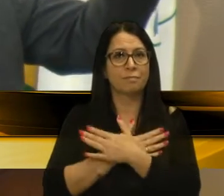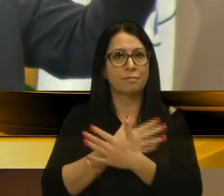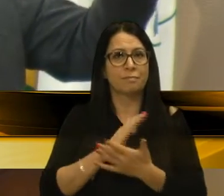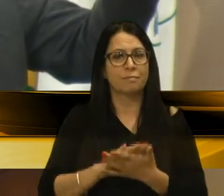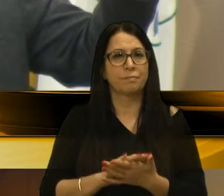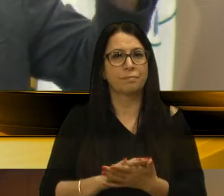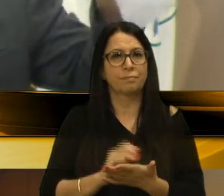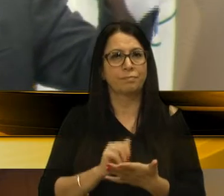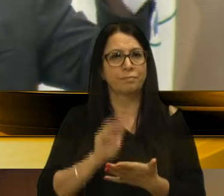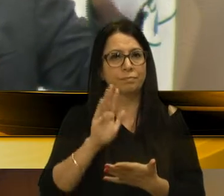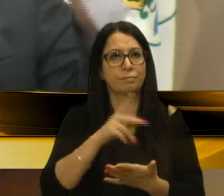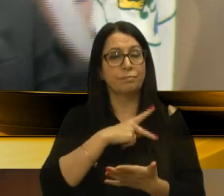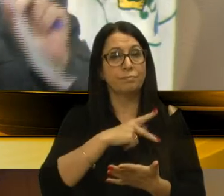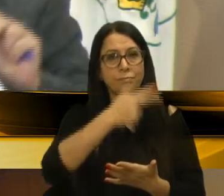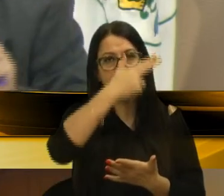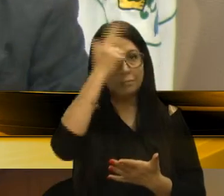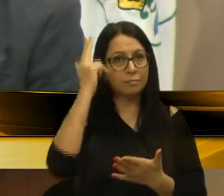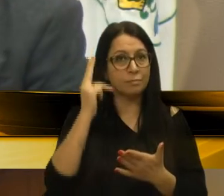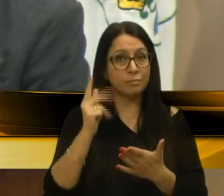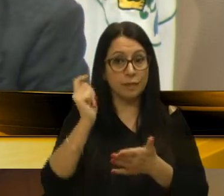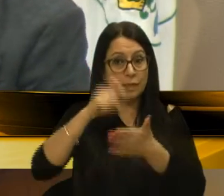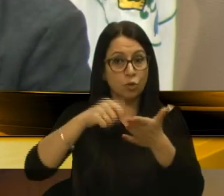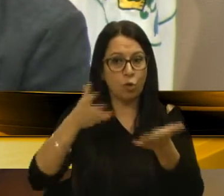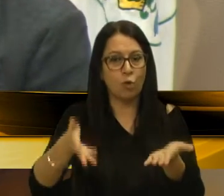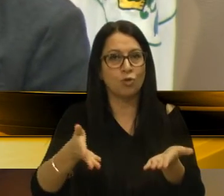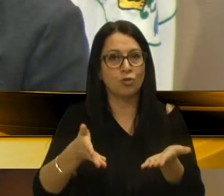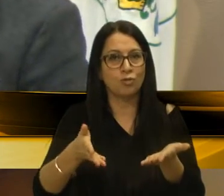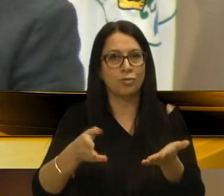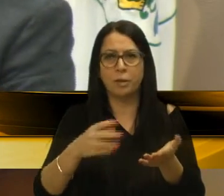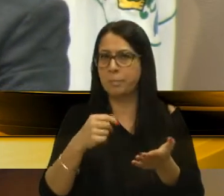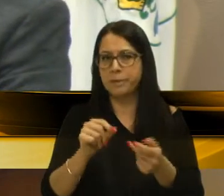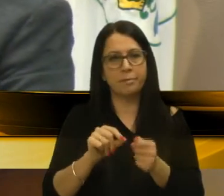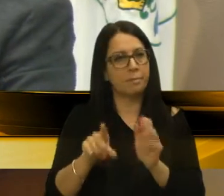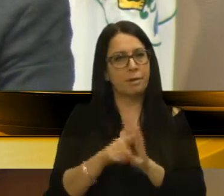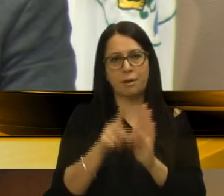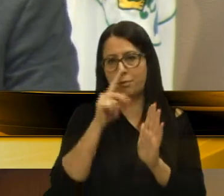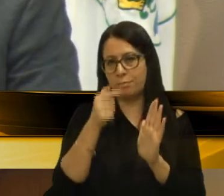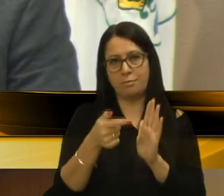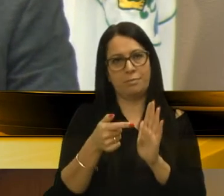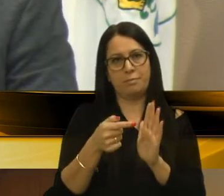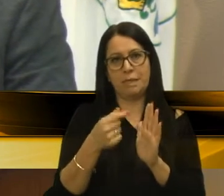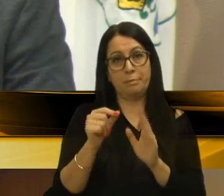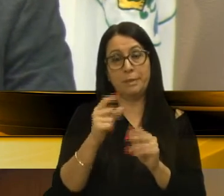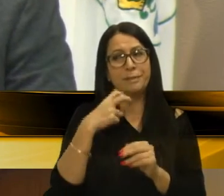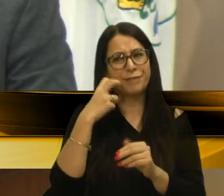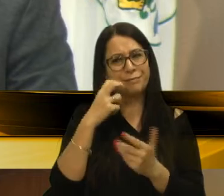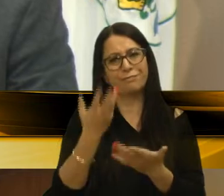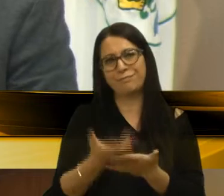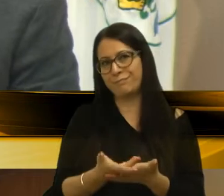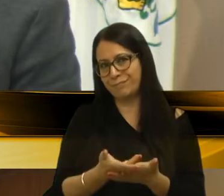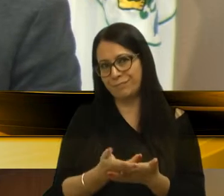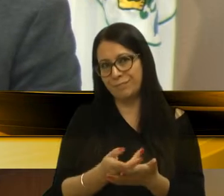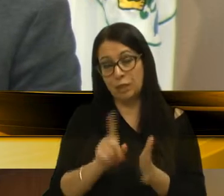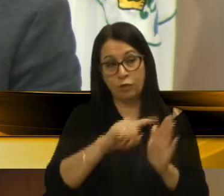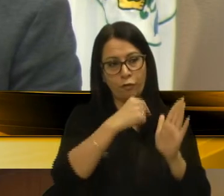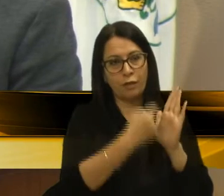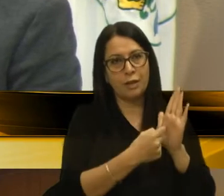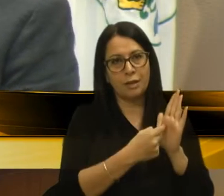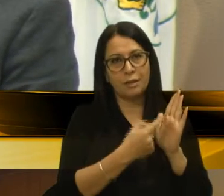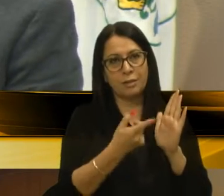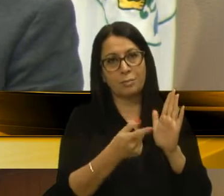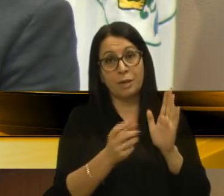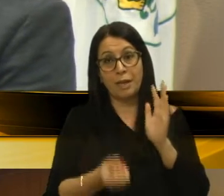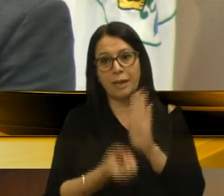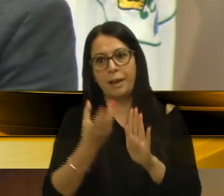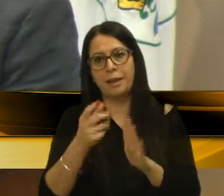nova presidente que assina promulgou hoje não precisaria uma lei como essa não precisaria se constrangimento de veto de uma agência municipal de empregos era